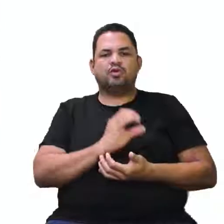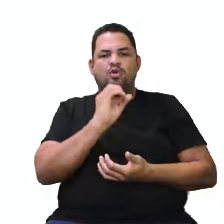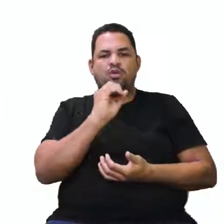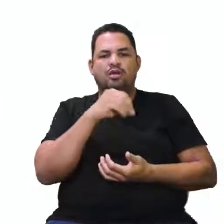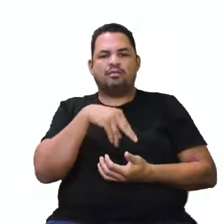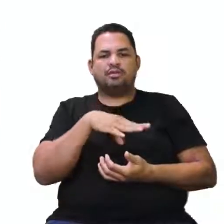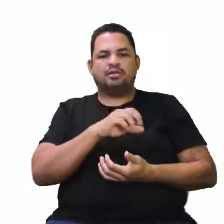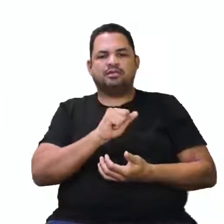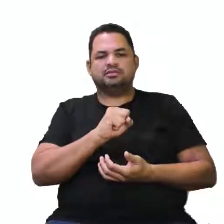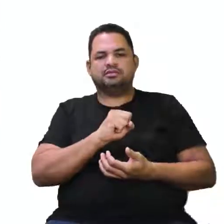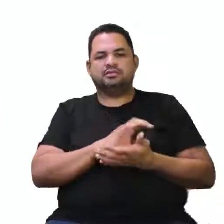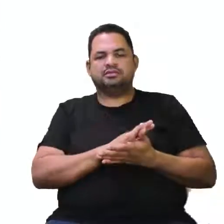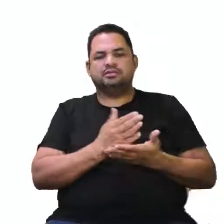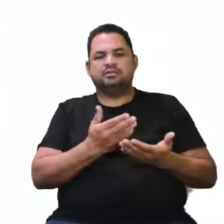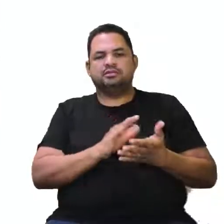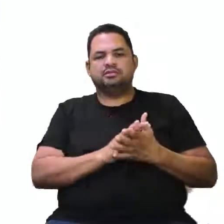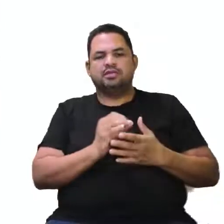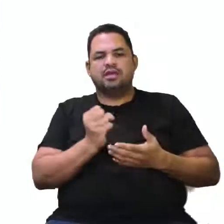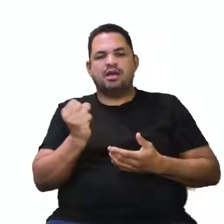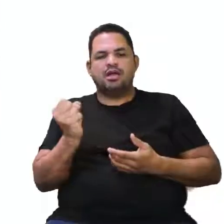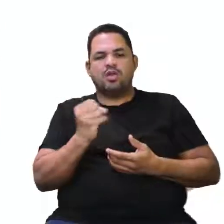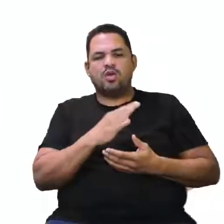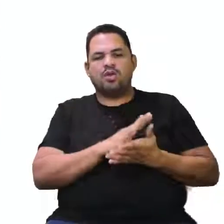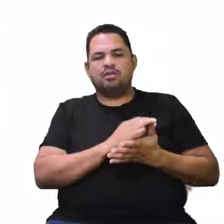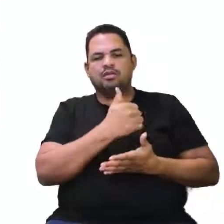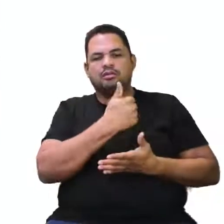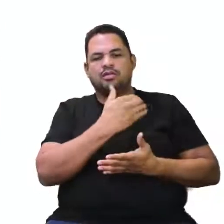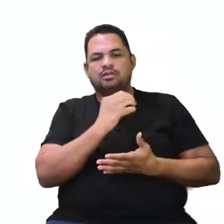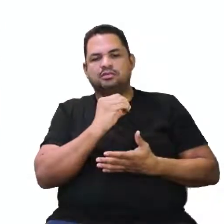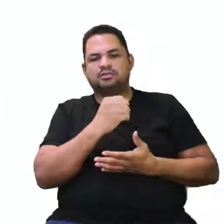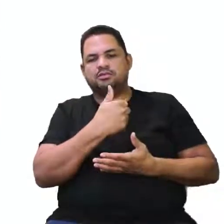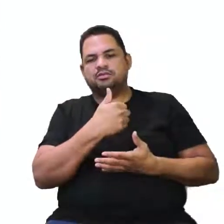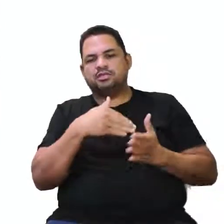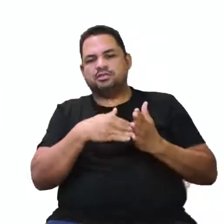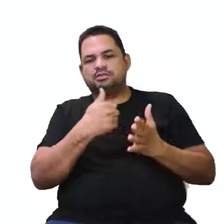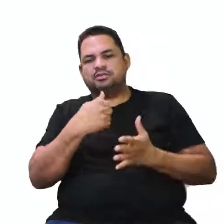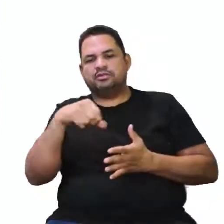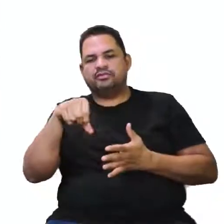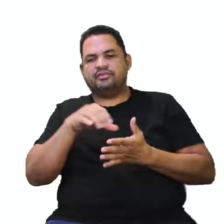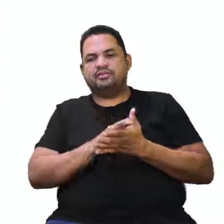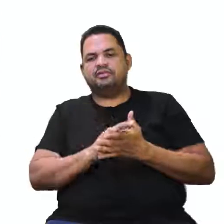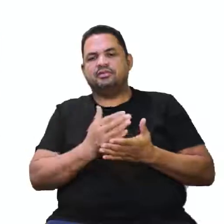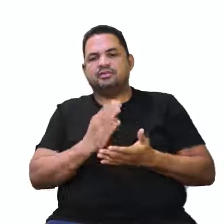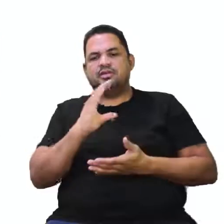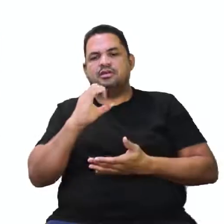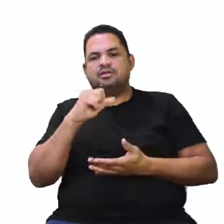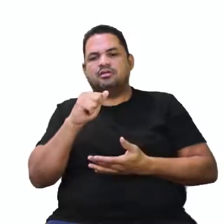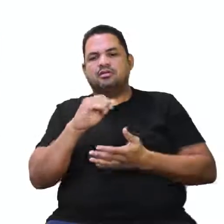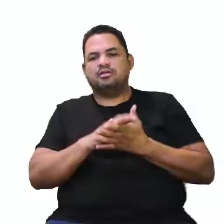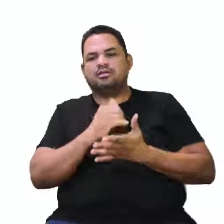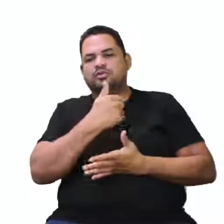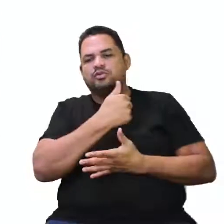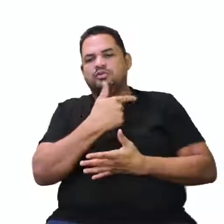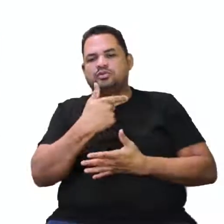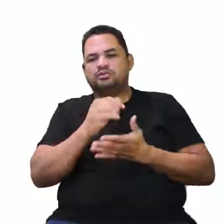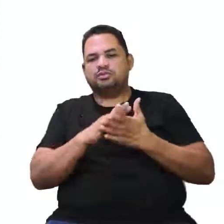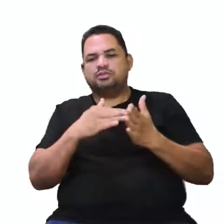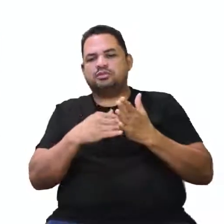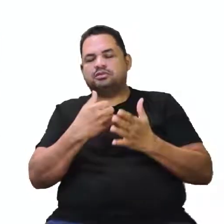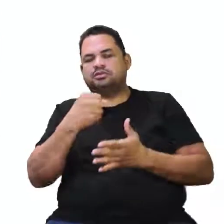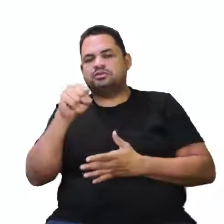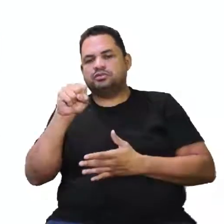a OMS, né, essa adolescência ela está aí entre os 10 e os 19 anos, e para o ECA entre os 12 e os